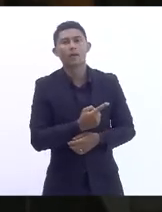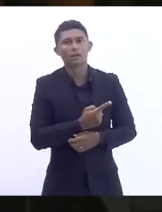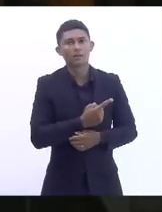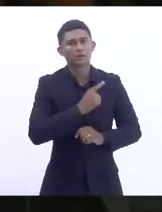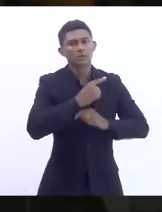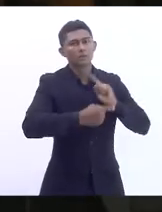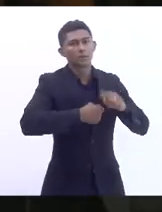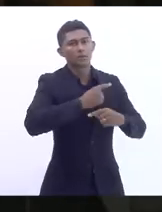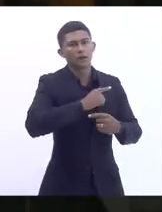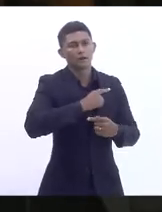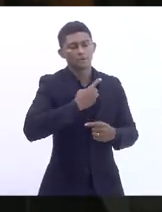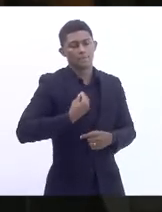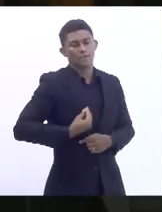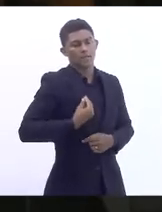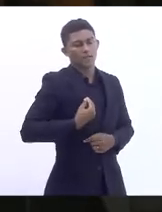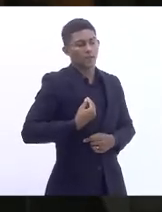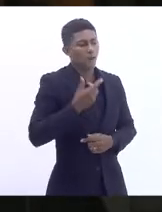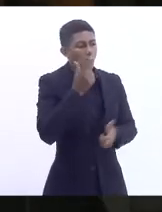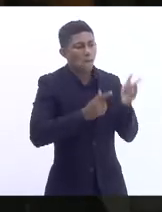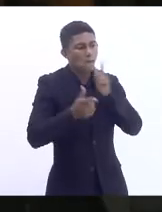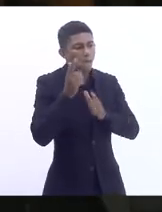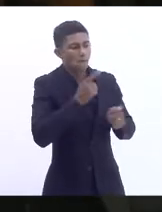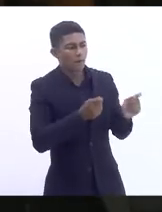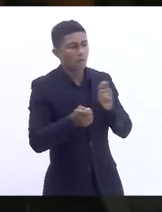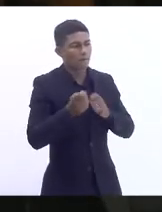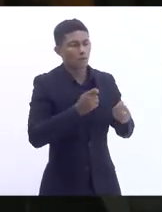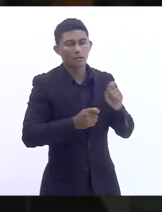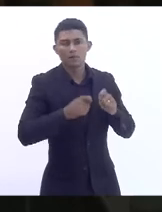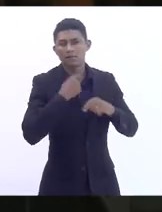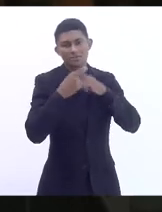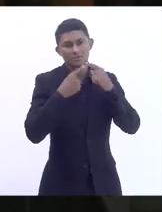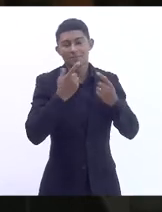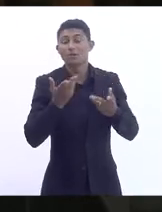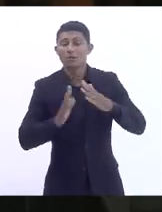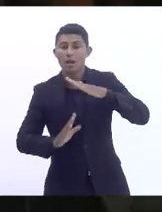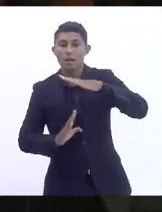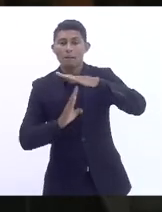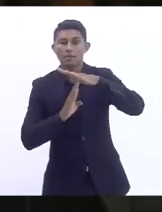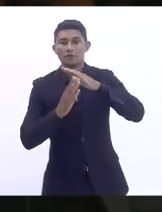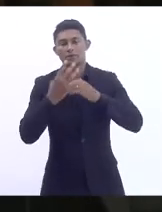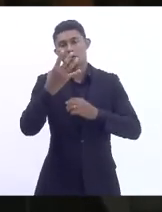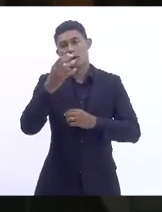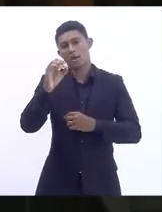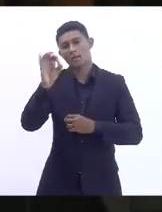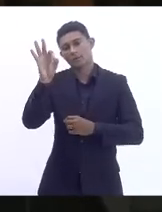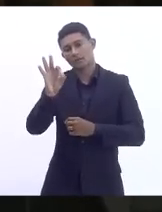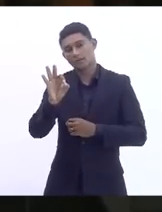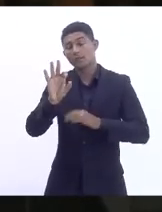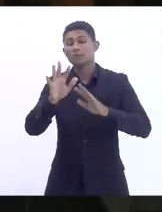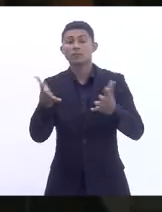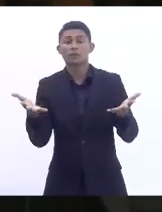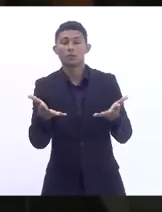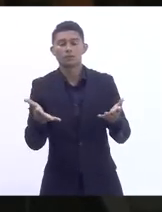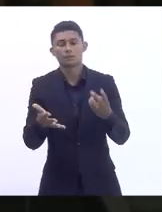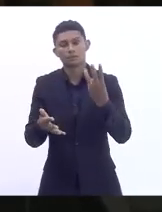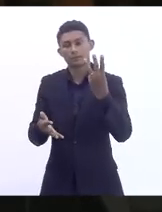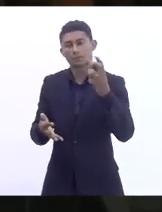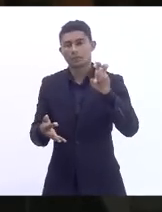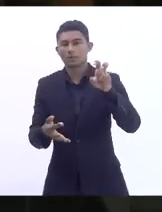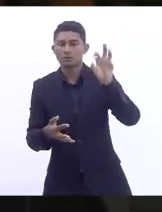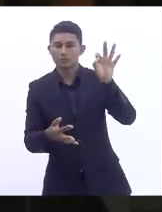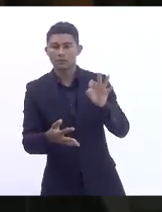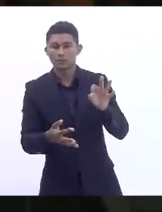condição mínima de vida. Por isso que é limitado esses 40% e está hoje em 35%, né? E que a União liberou